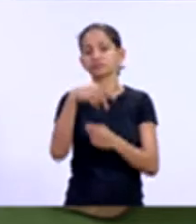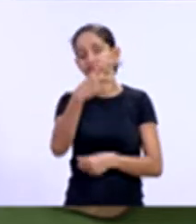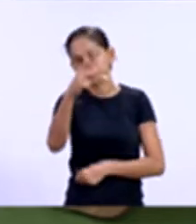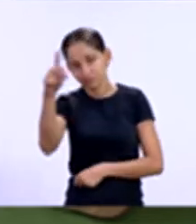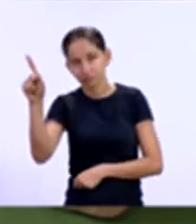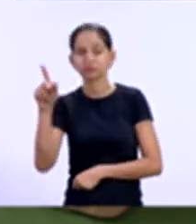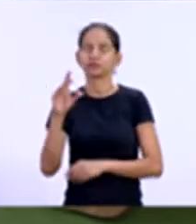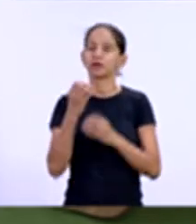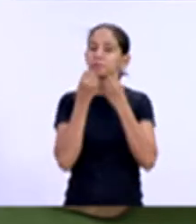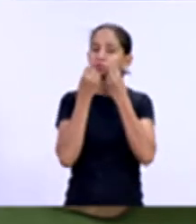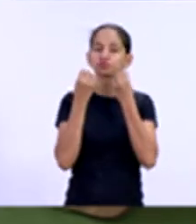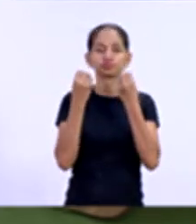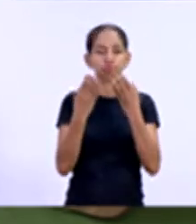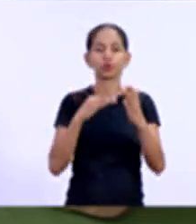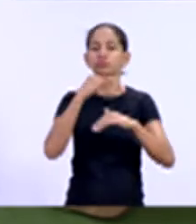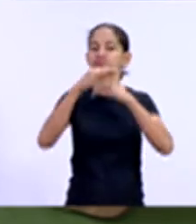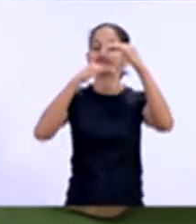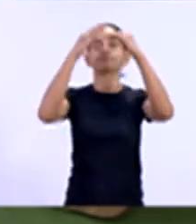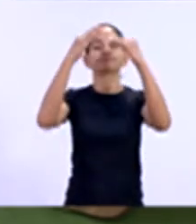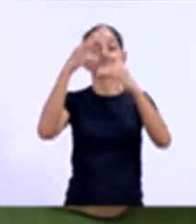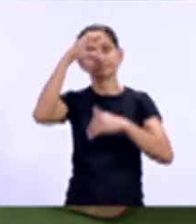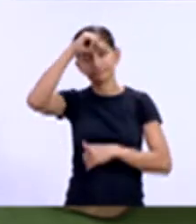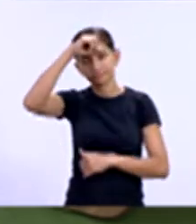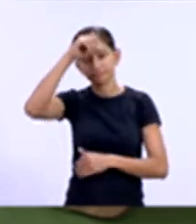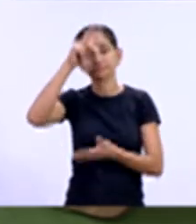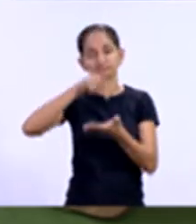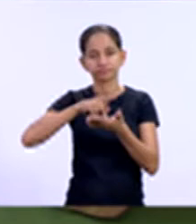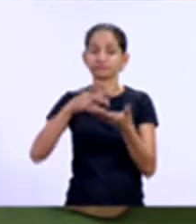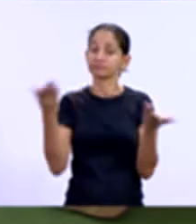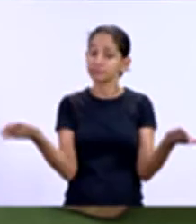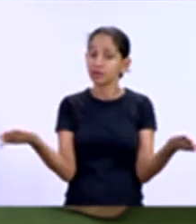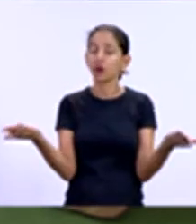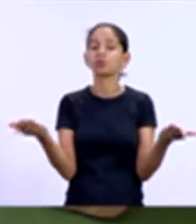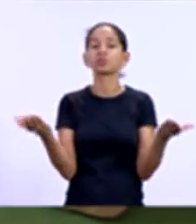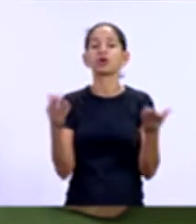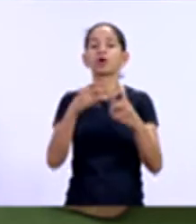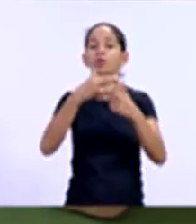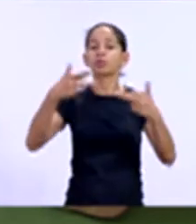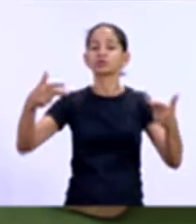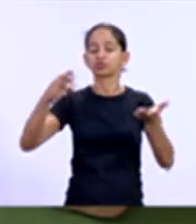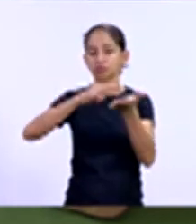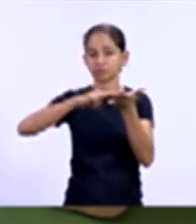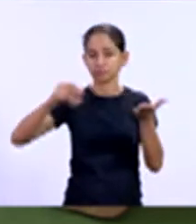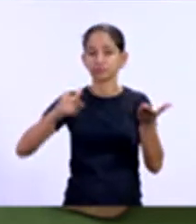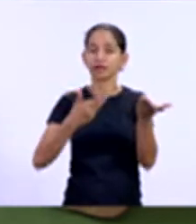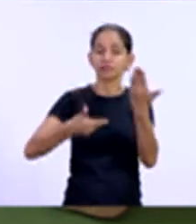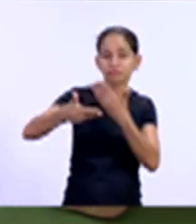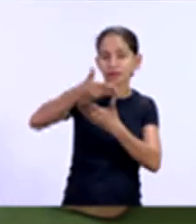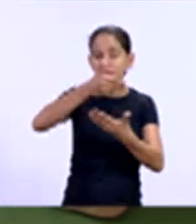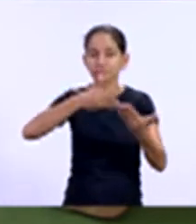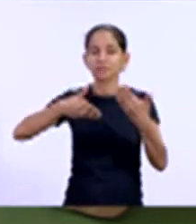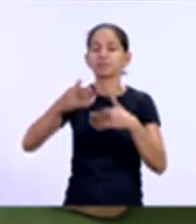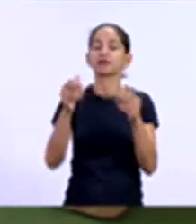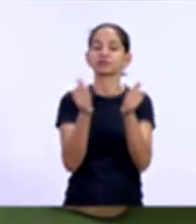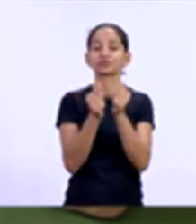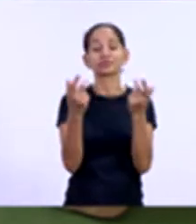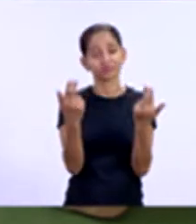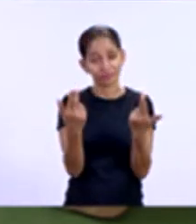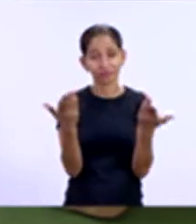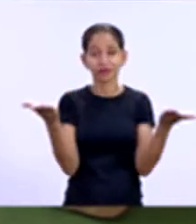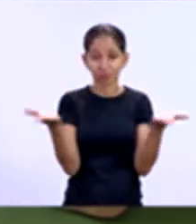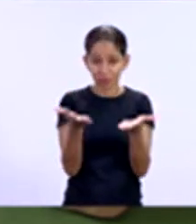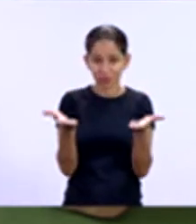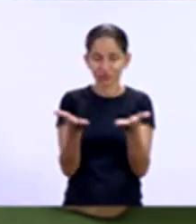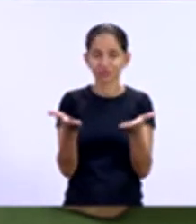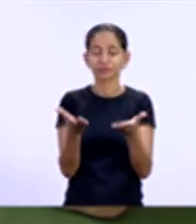o desenvolvimento, né, do aluno e para essas metodologias mais participativas, não é isso? Perfeito. Você